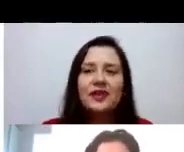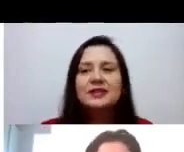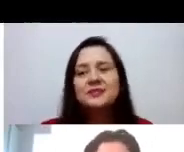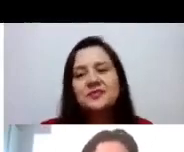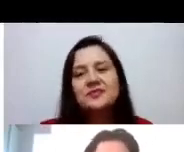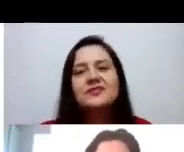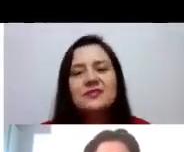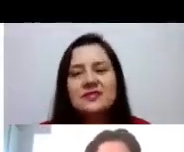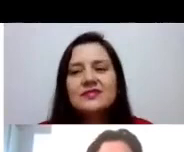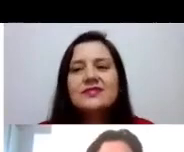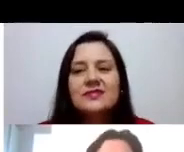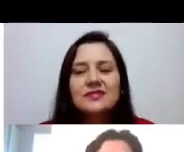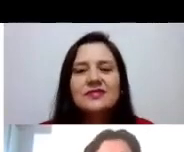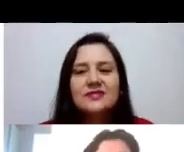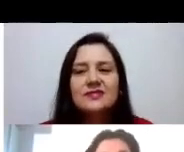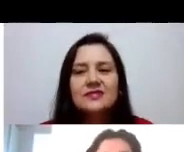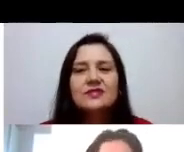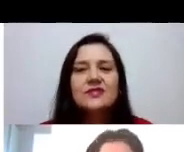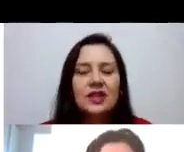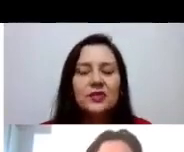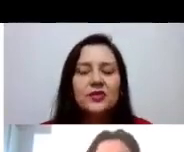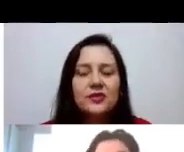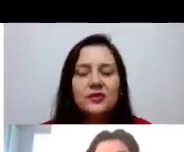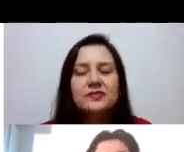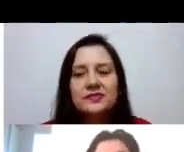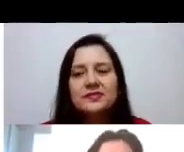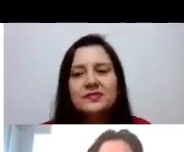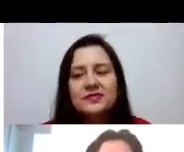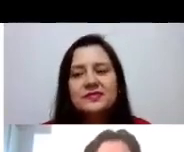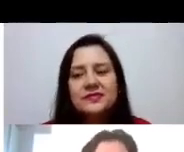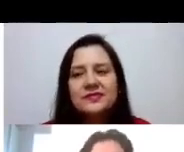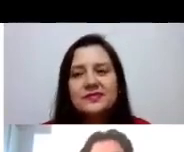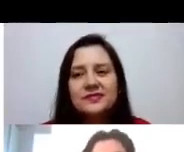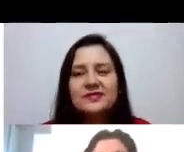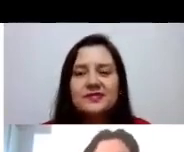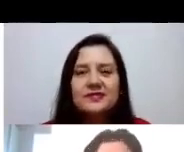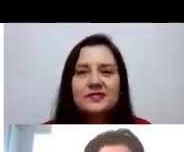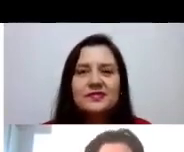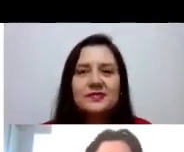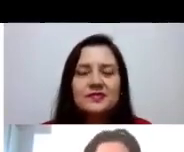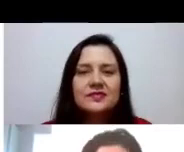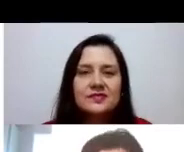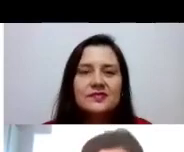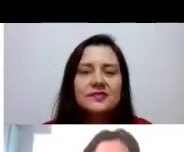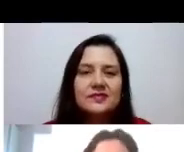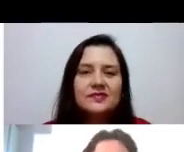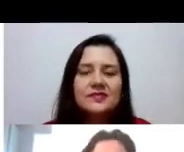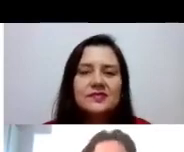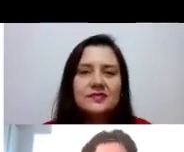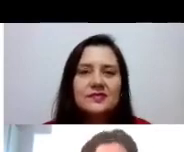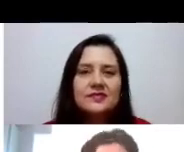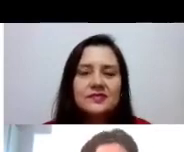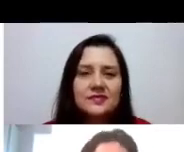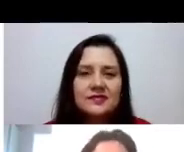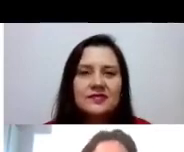o diretor, eu sou o assessor, mas assim, eu estou. Mas eu, antes de estar qualquer coisa, eu sou um ser humano que eu posso